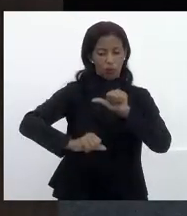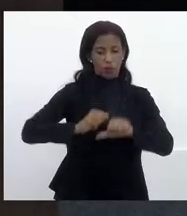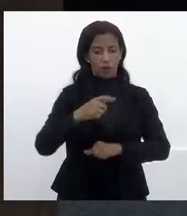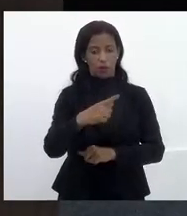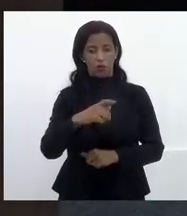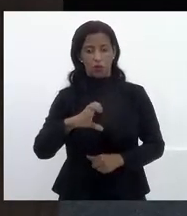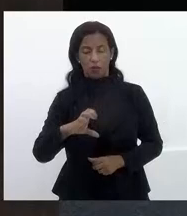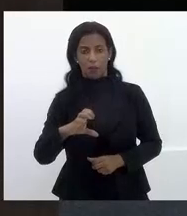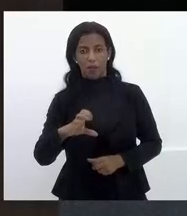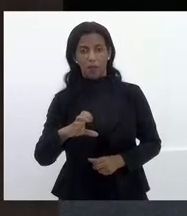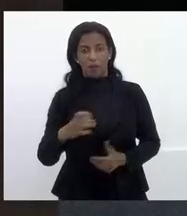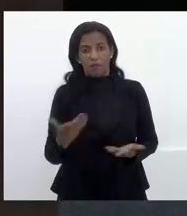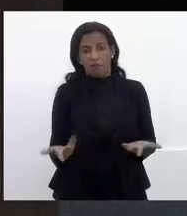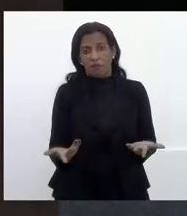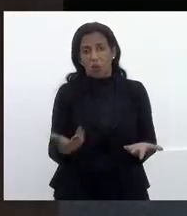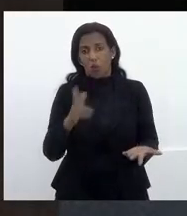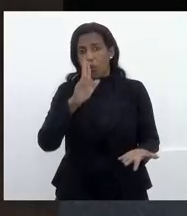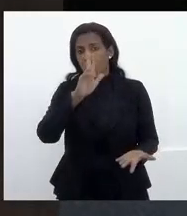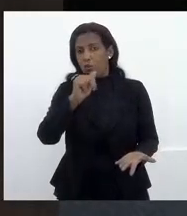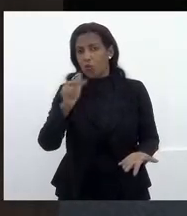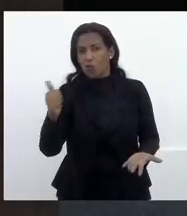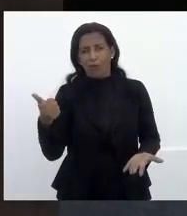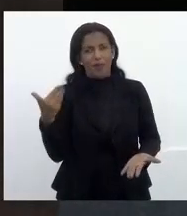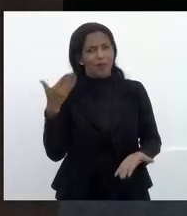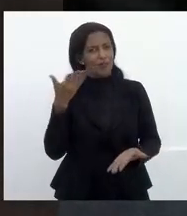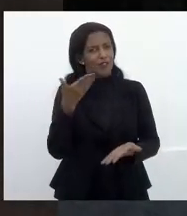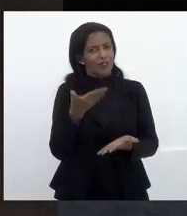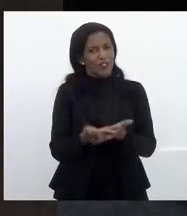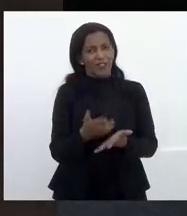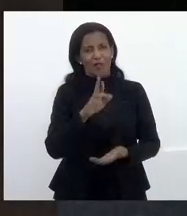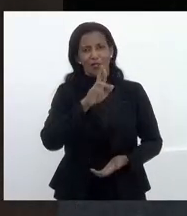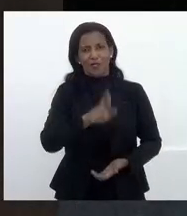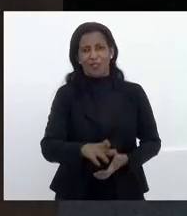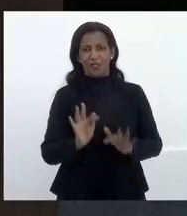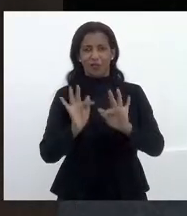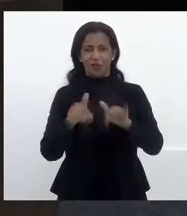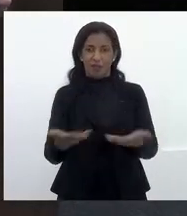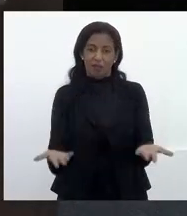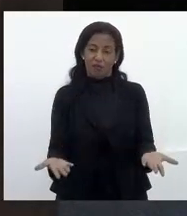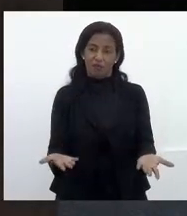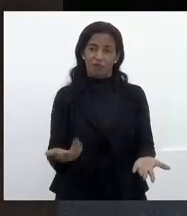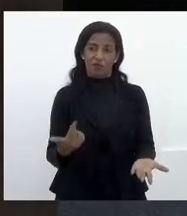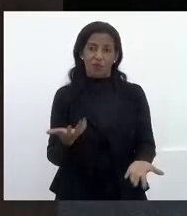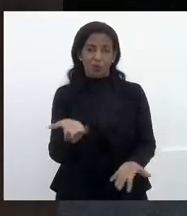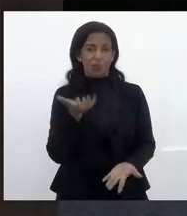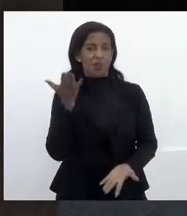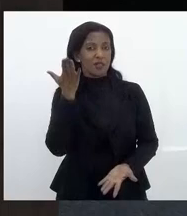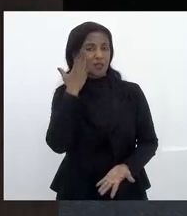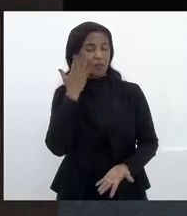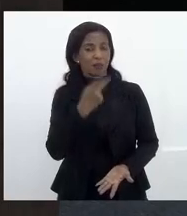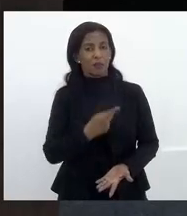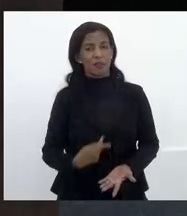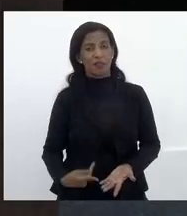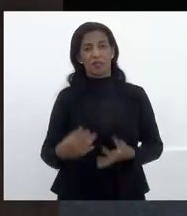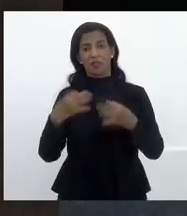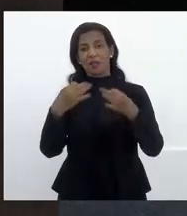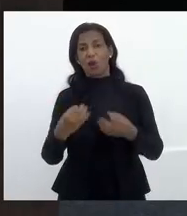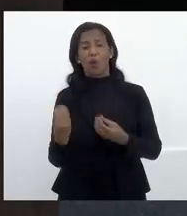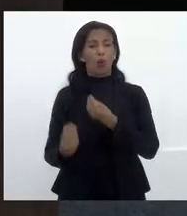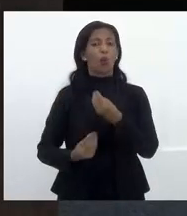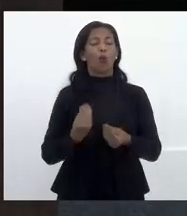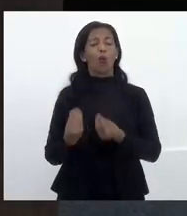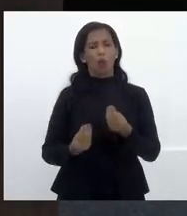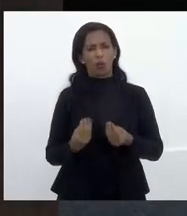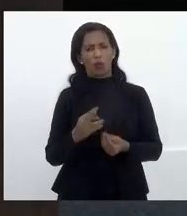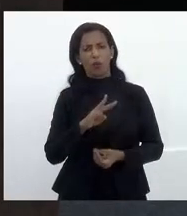Então nós não vamos nunca chegar a um resultado final então eu gostaria de saber Presidente exatamente